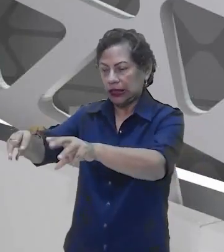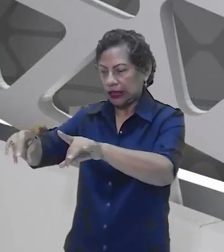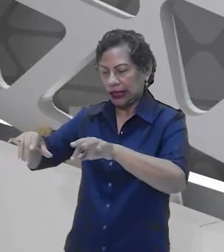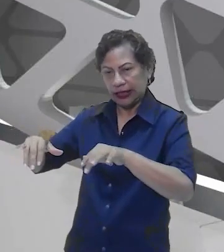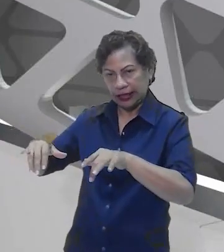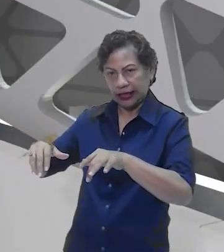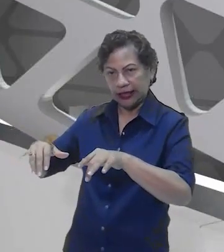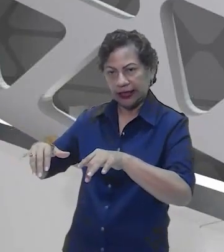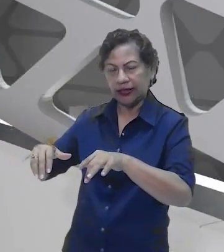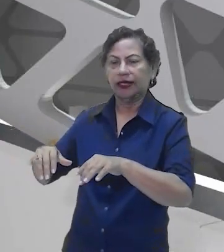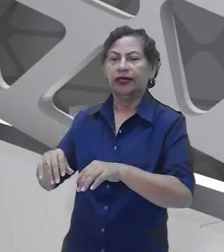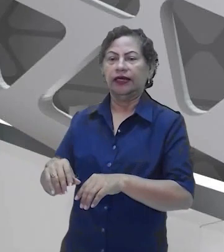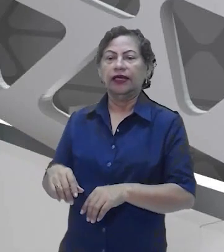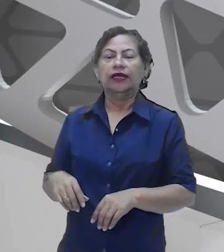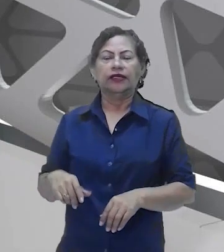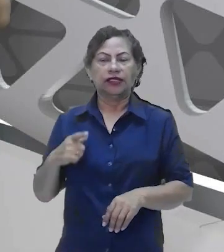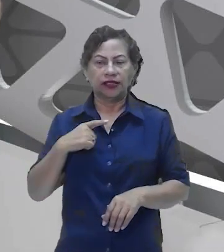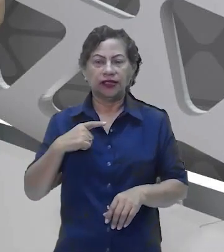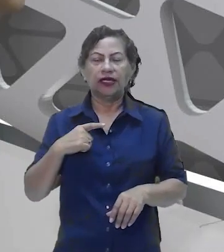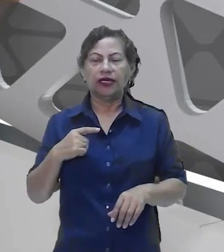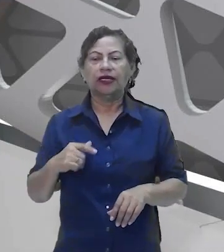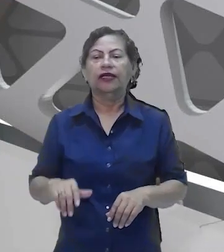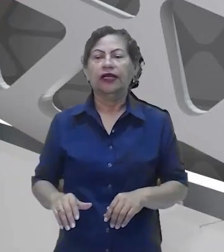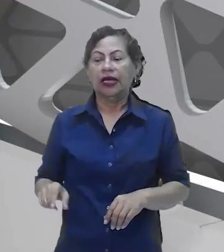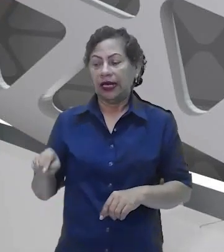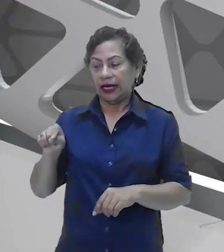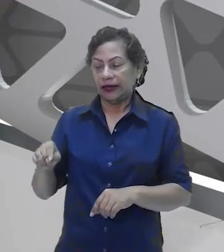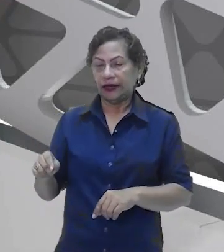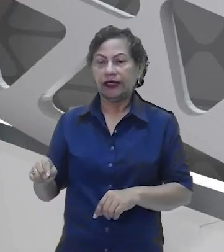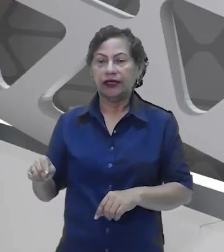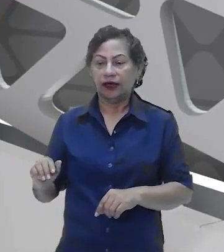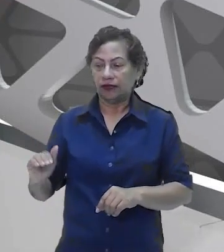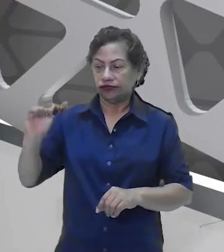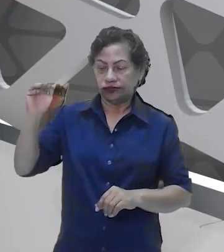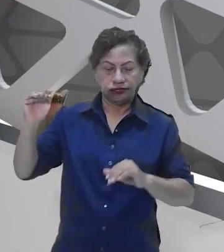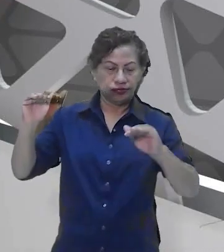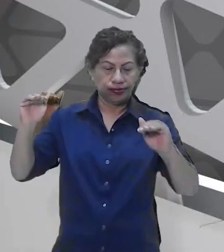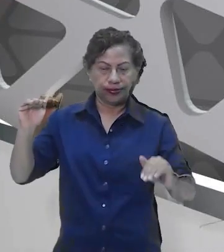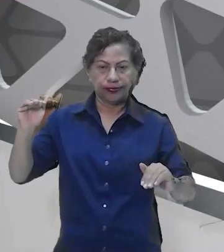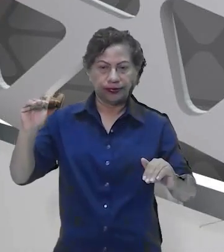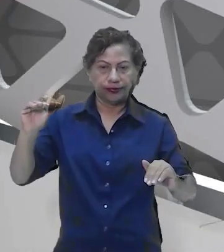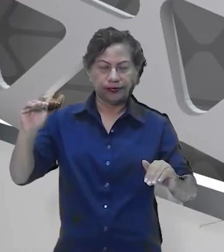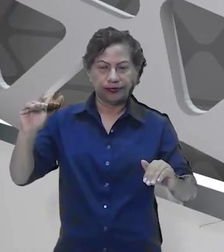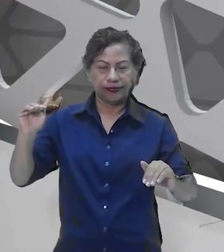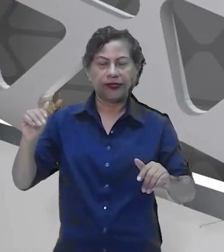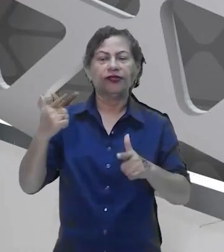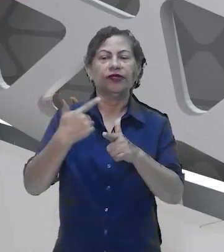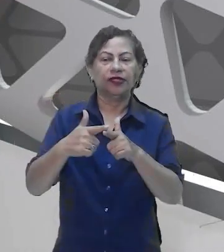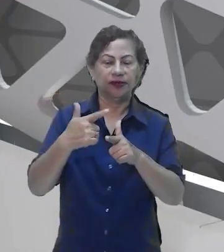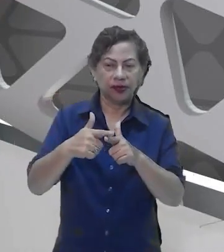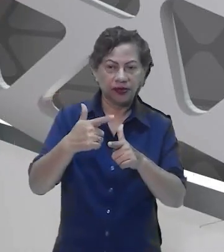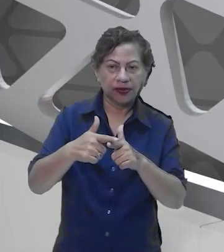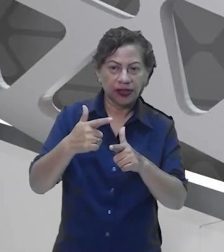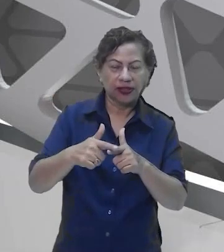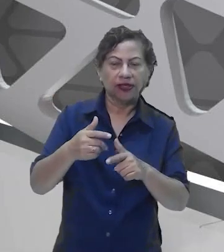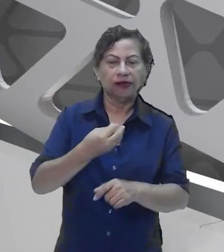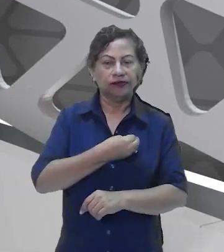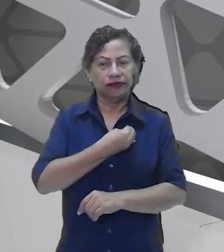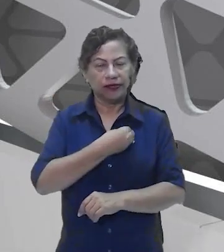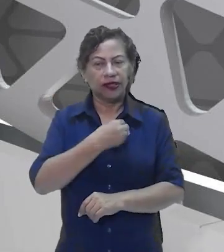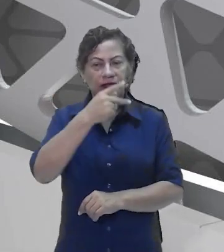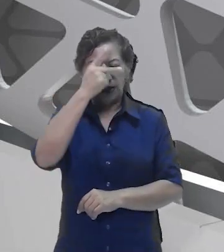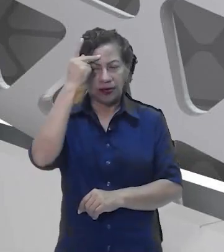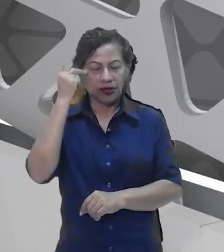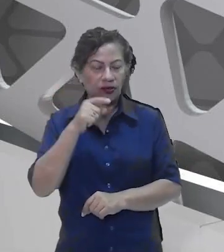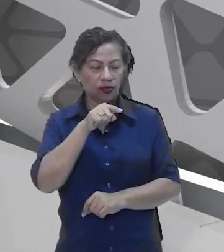se a gente tem problema social, a gente vai ter movimentos que vão lutar pelos direitos dessa terra. A gente tem a Liga